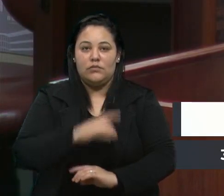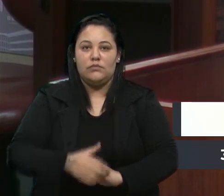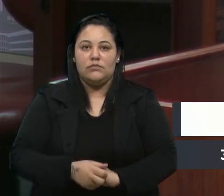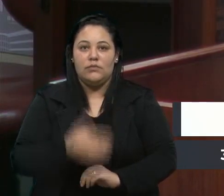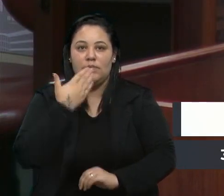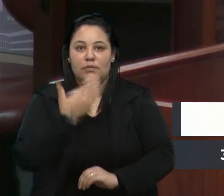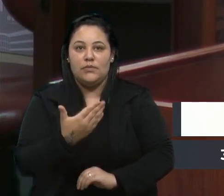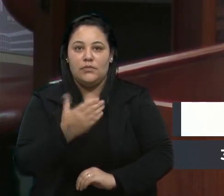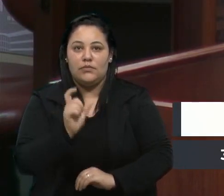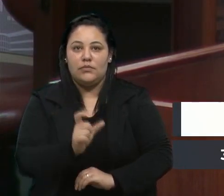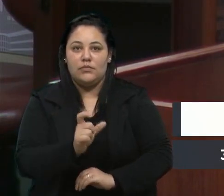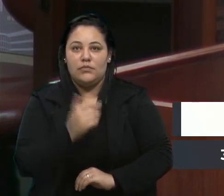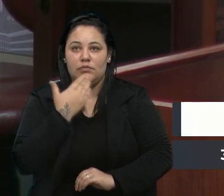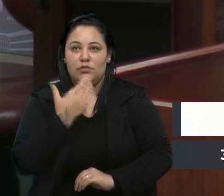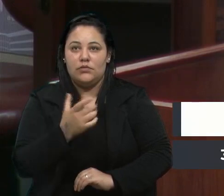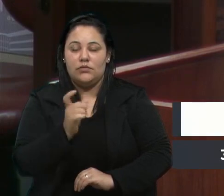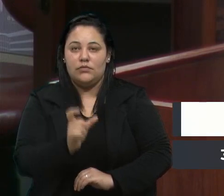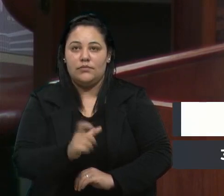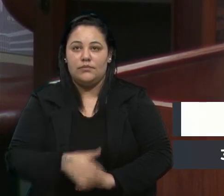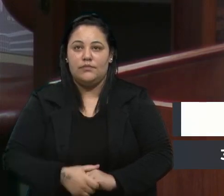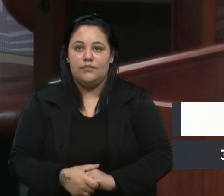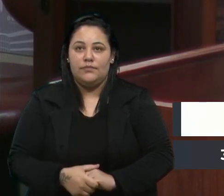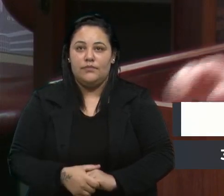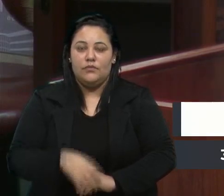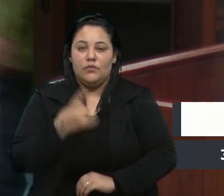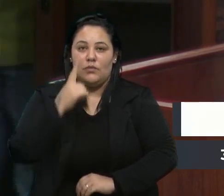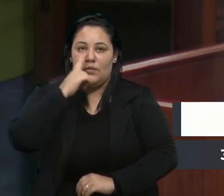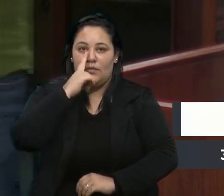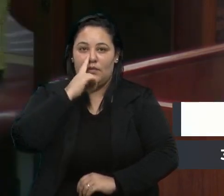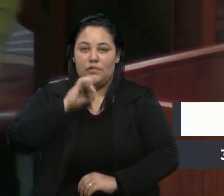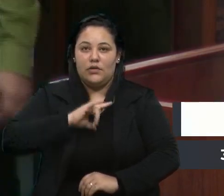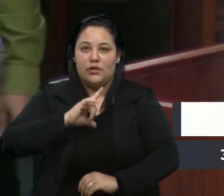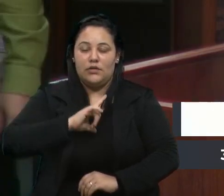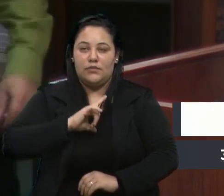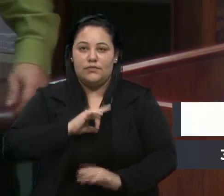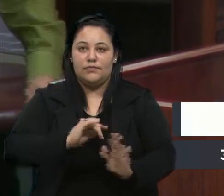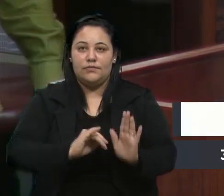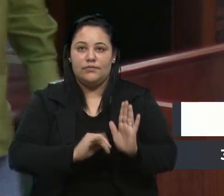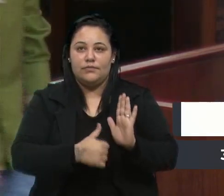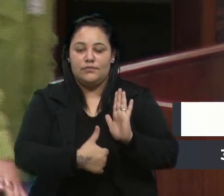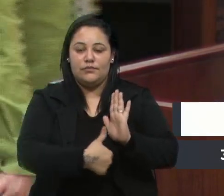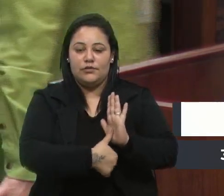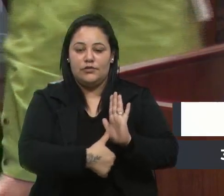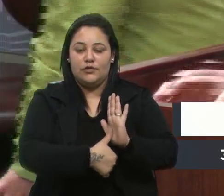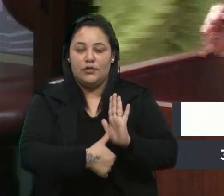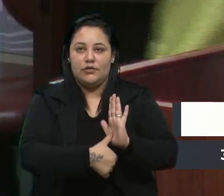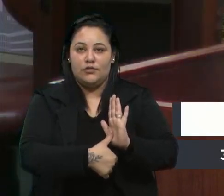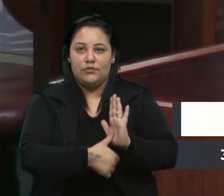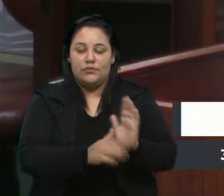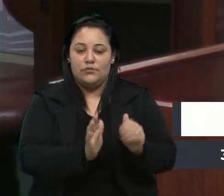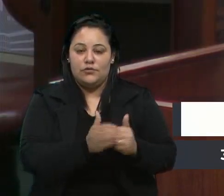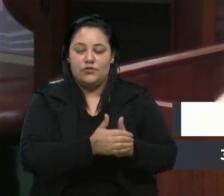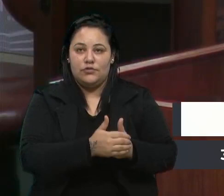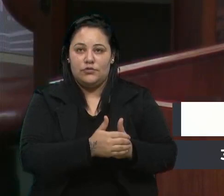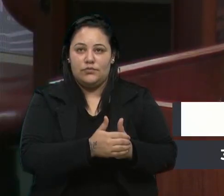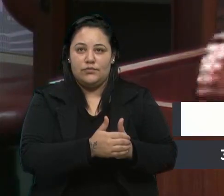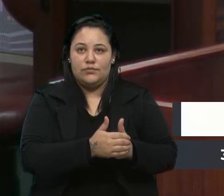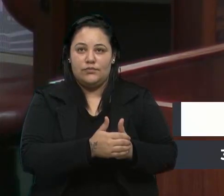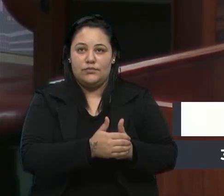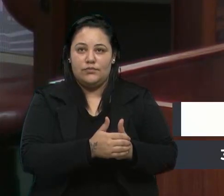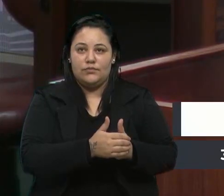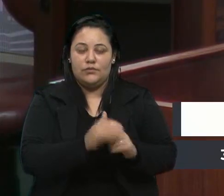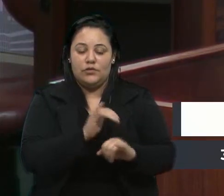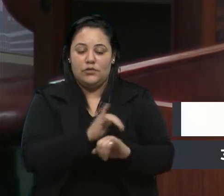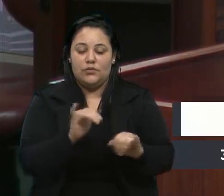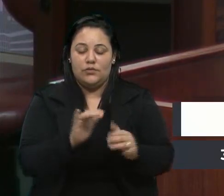que, infelizmente, olha, uma mãe que tem a identidade mantida, né, pelo sigilo na reportagem, que o meu tempo é pouco aqui,